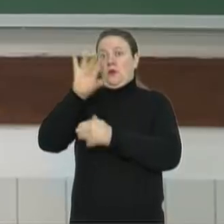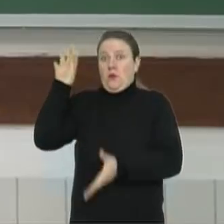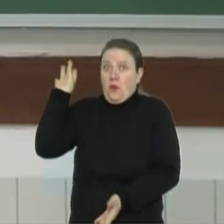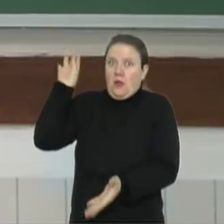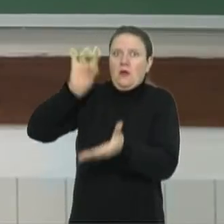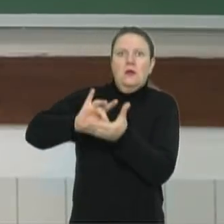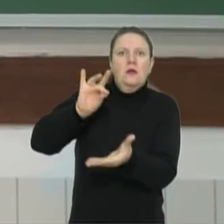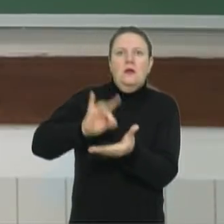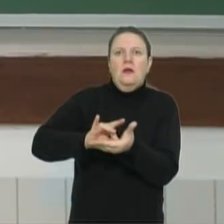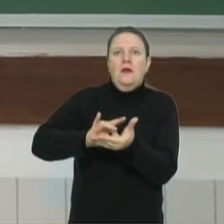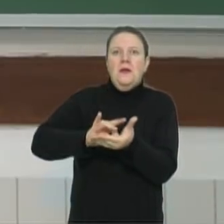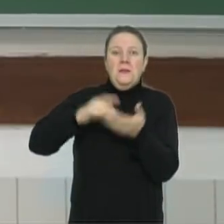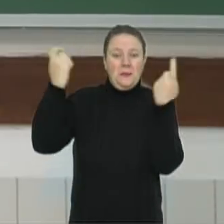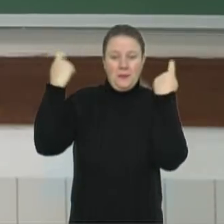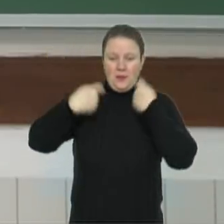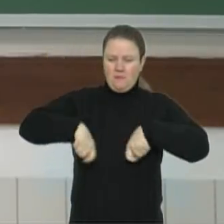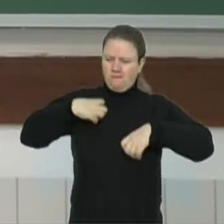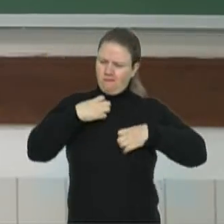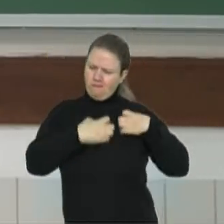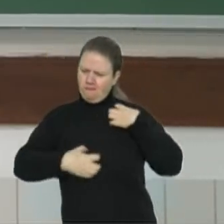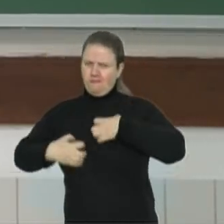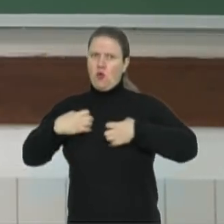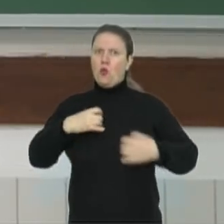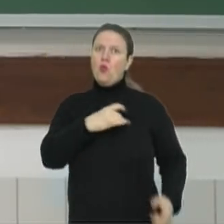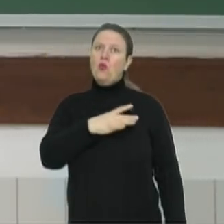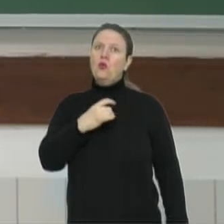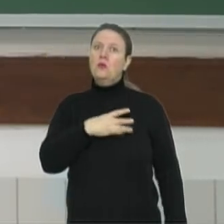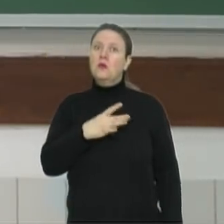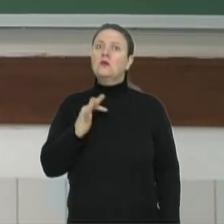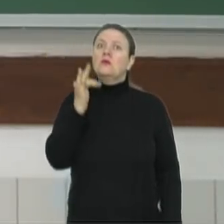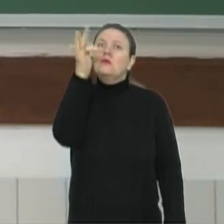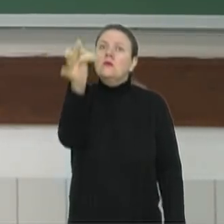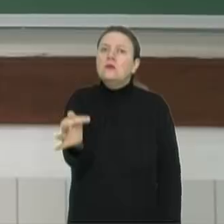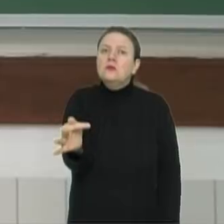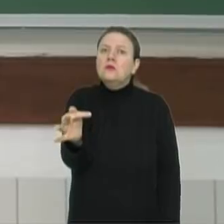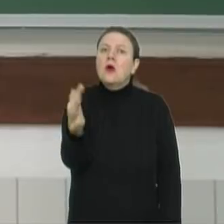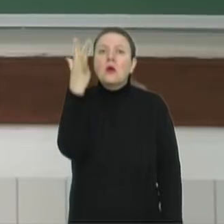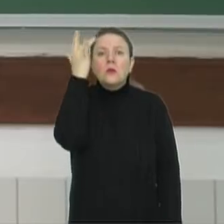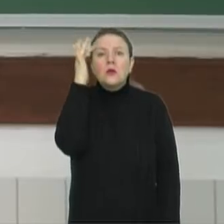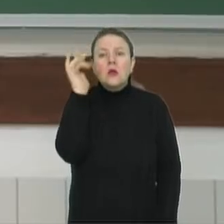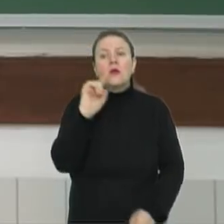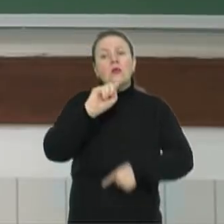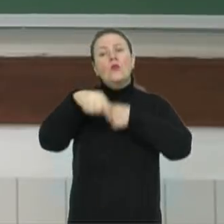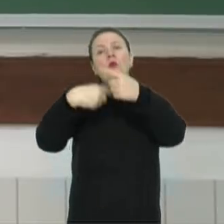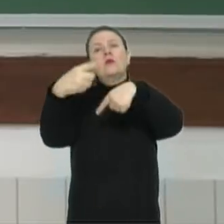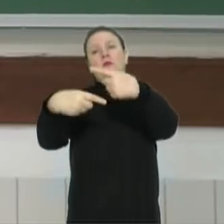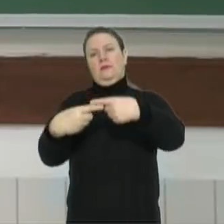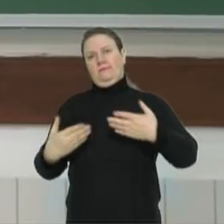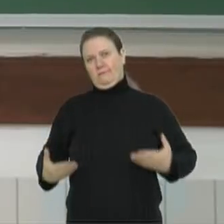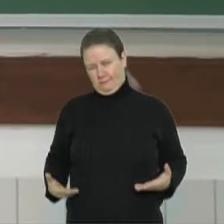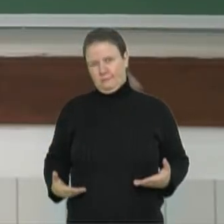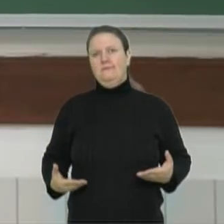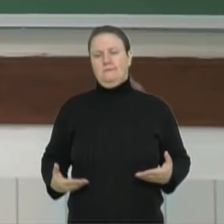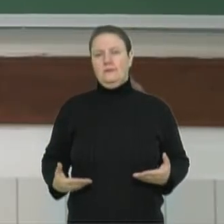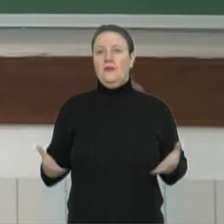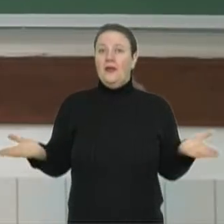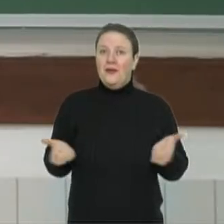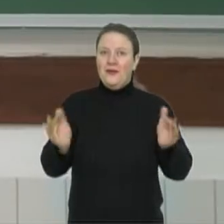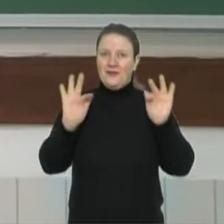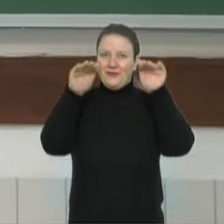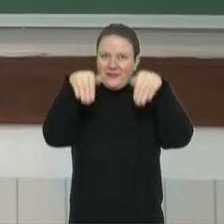é justamente a angústia. É o medo do que seremos amanhã ou depois. Perfeito? Finalizamos